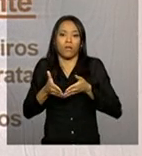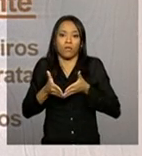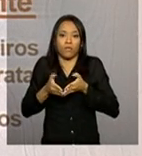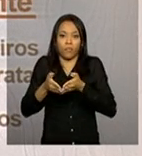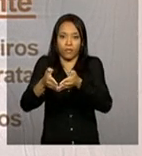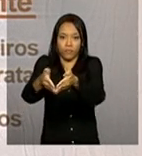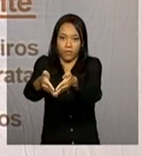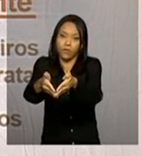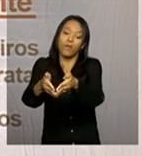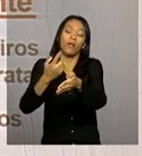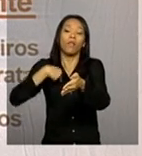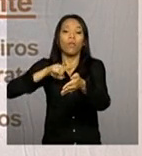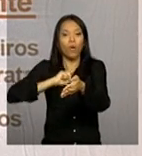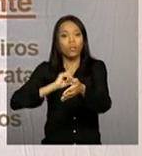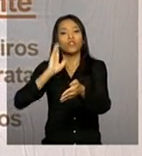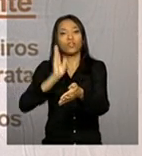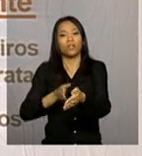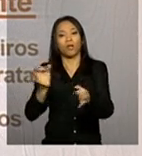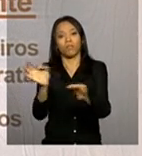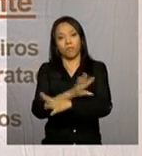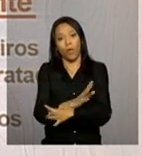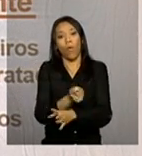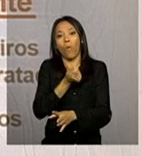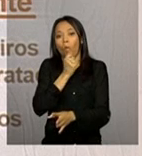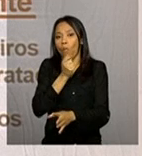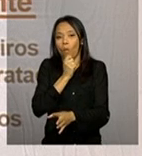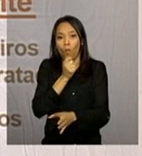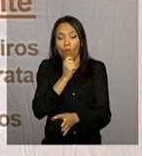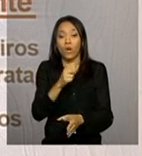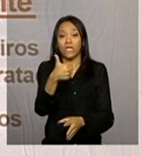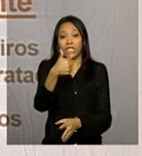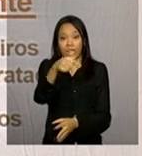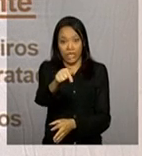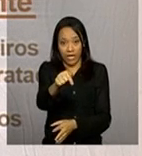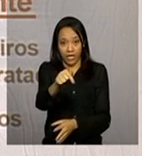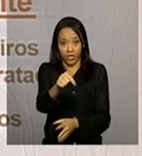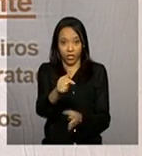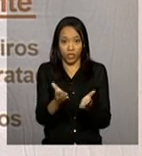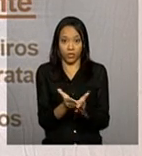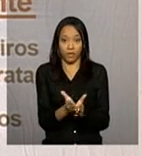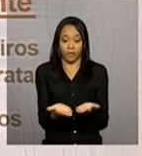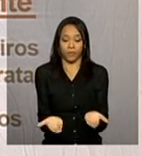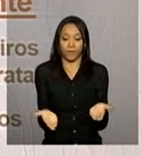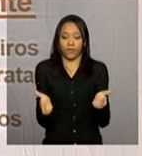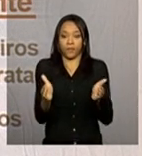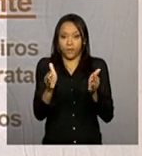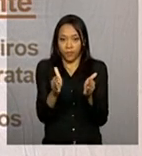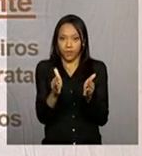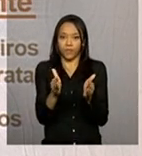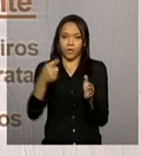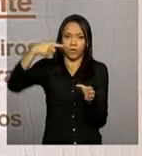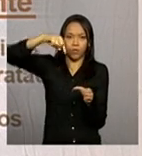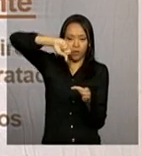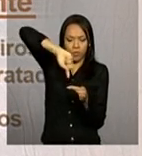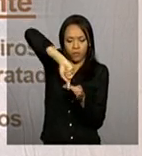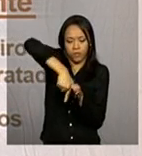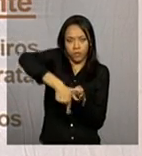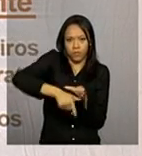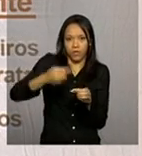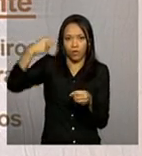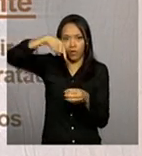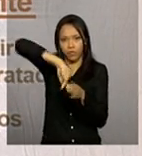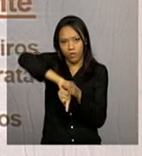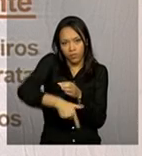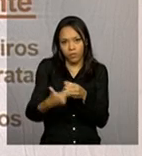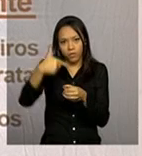nós concluímos ou estão em operação 17 plataformas e 12 sondas e outras 17 plataformas estão